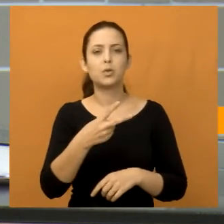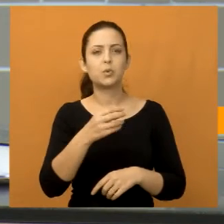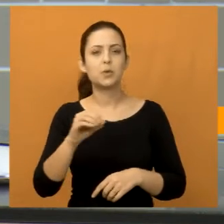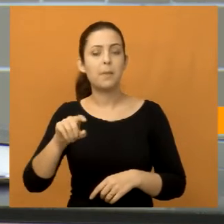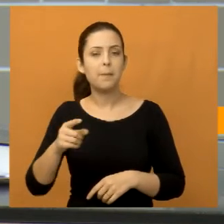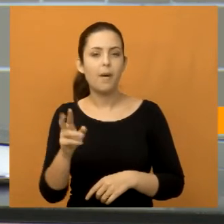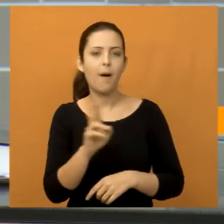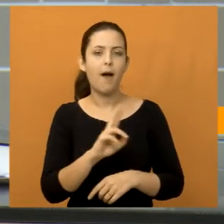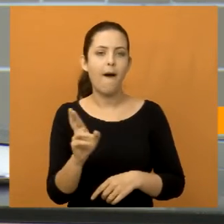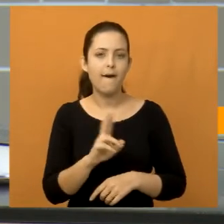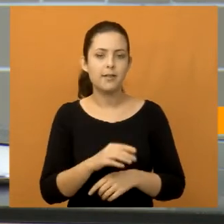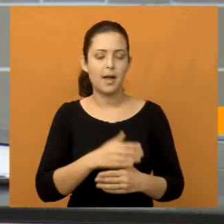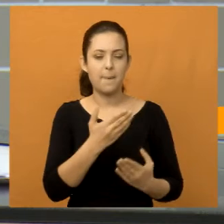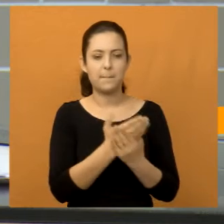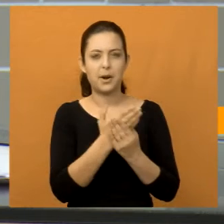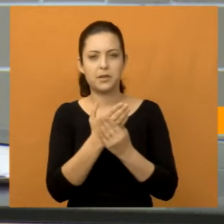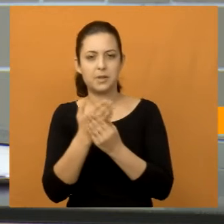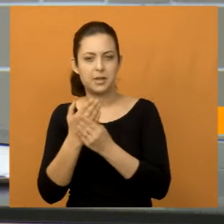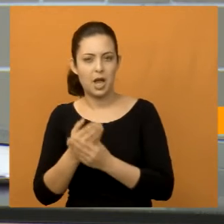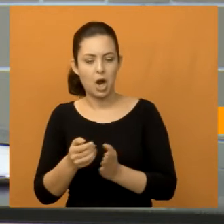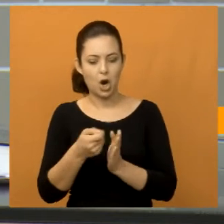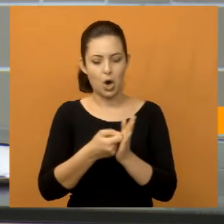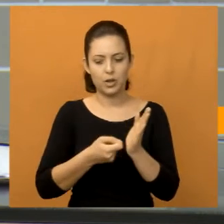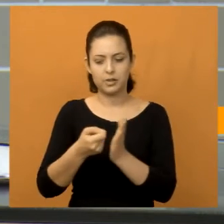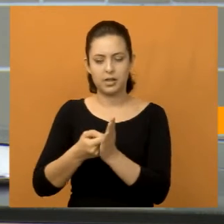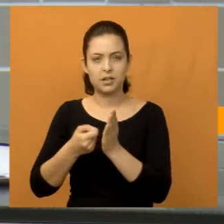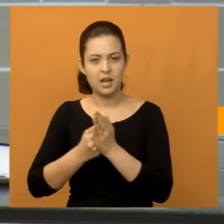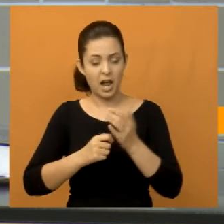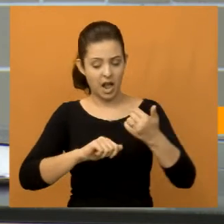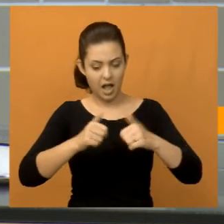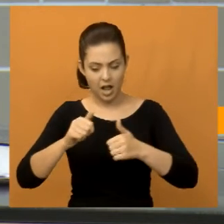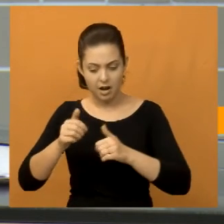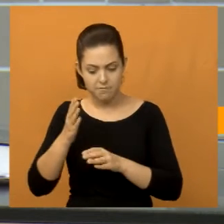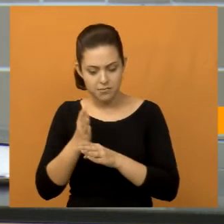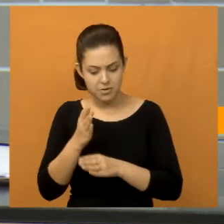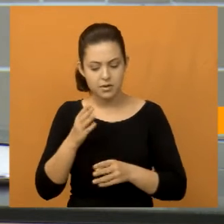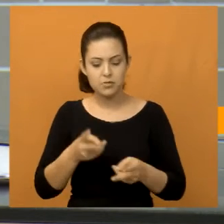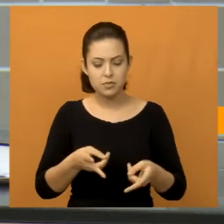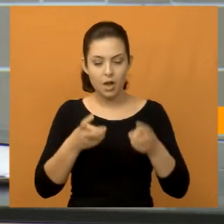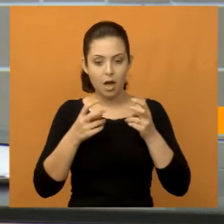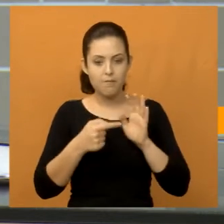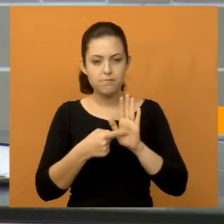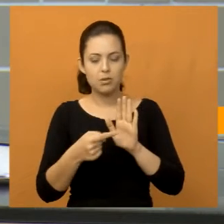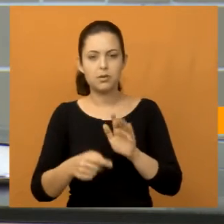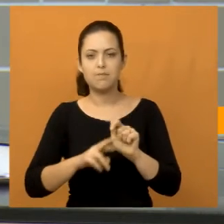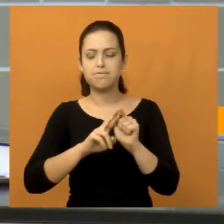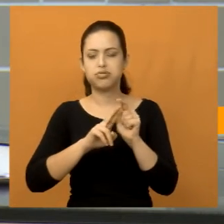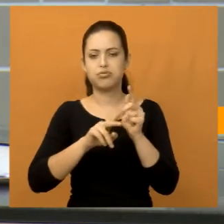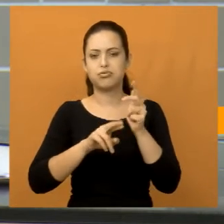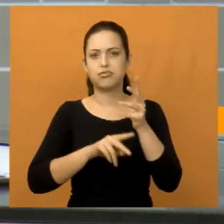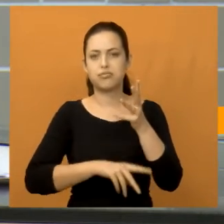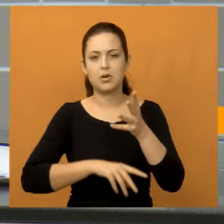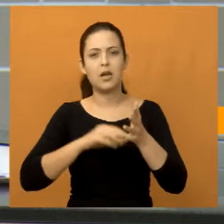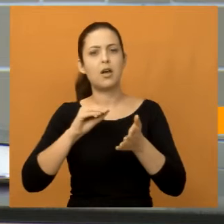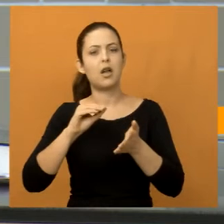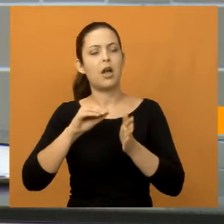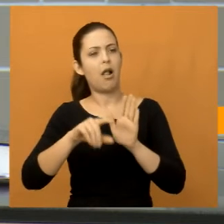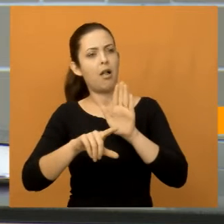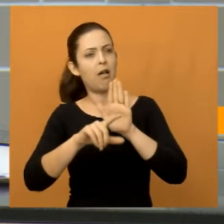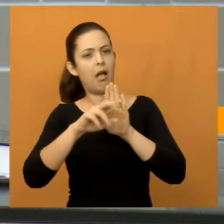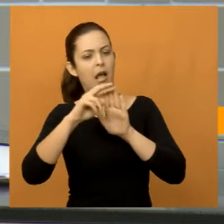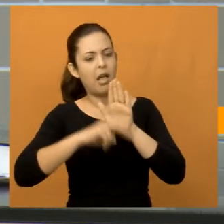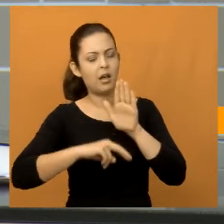1.200.000. Os processos de contratação analisados revelaram diversas irregularidades,